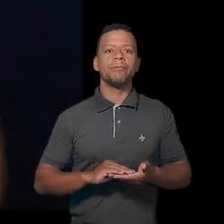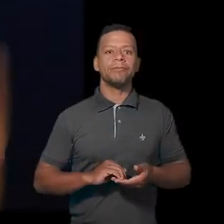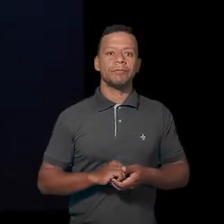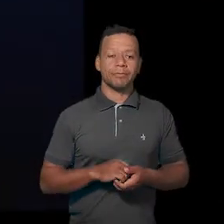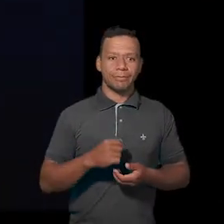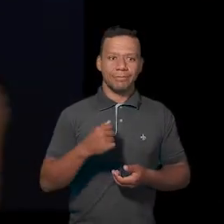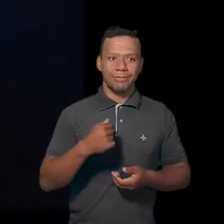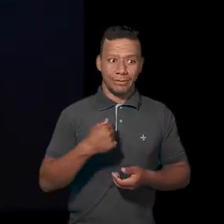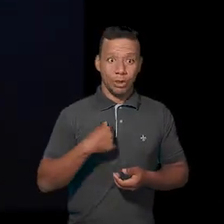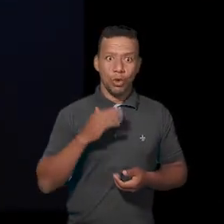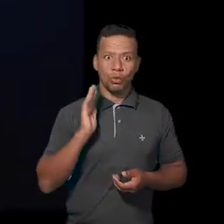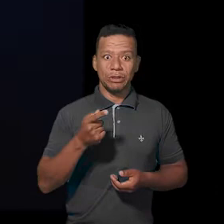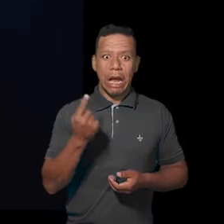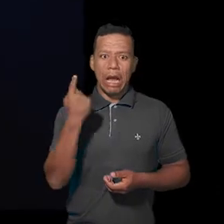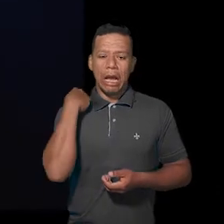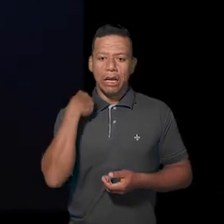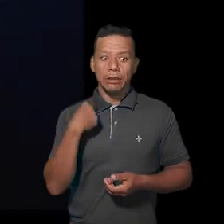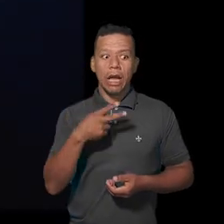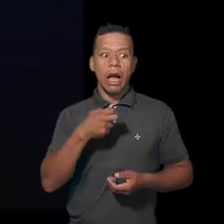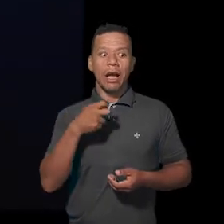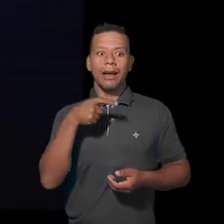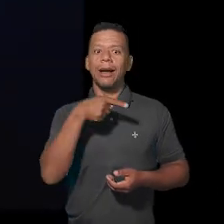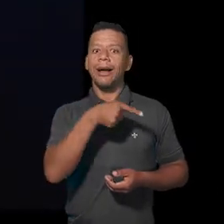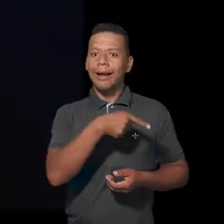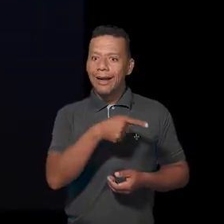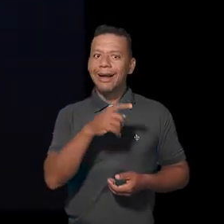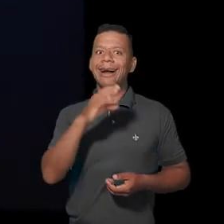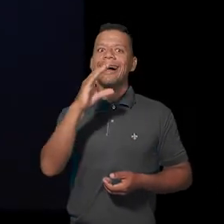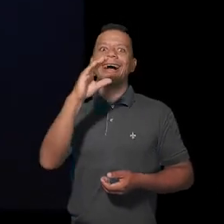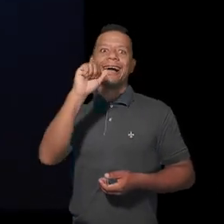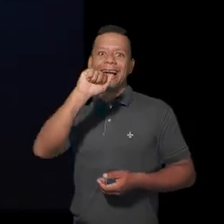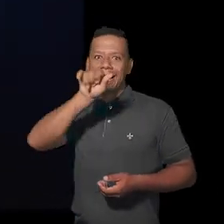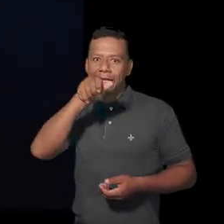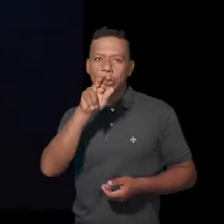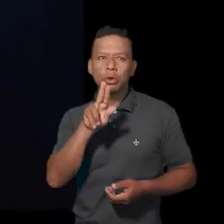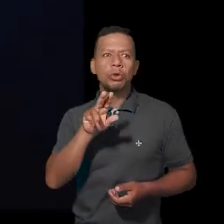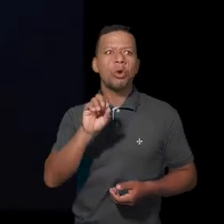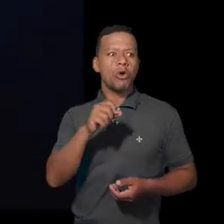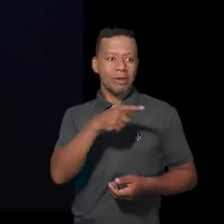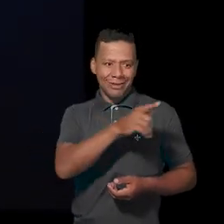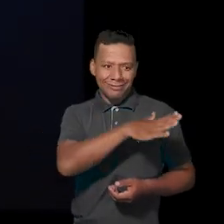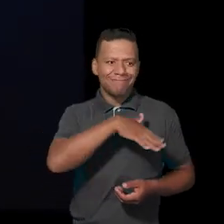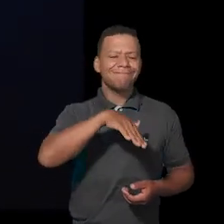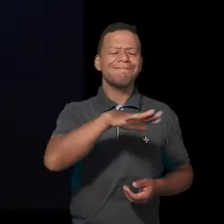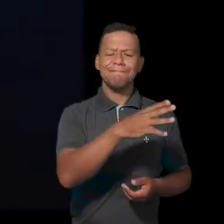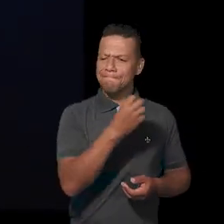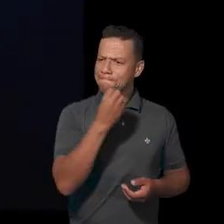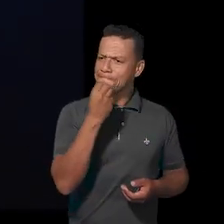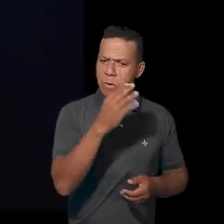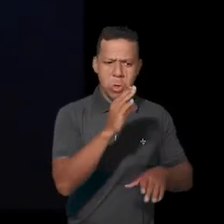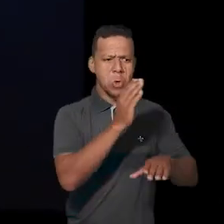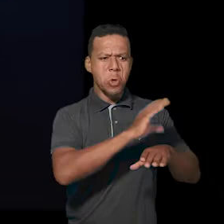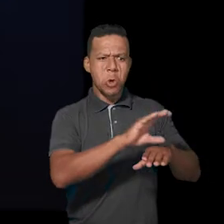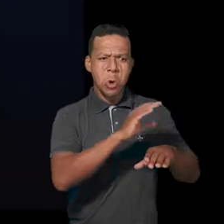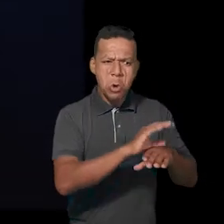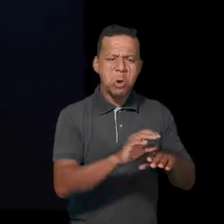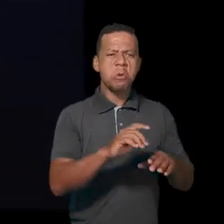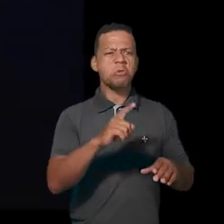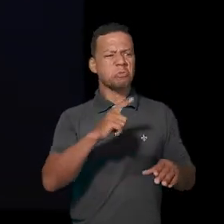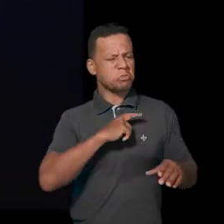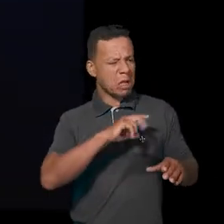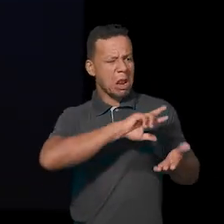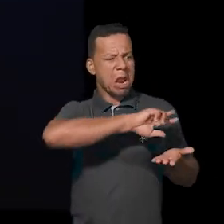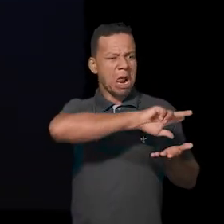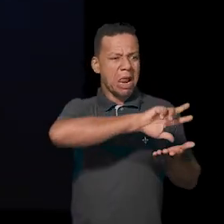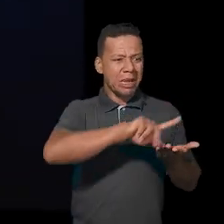Tudo que eu já tinha ouvido falar sobre o Cajuve, sobre o espaço, de como ele era um espaço de troca, com vários tipos de curso, tananã,